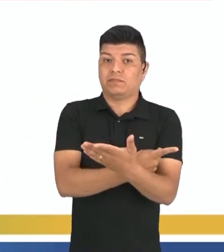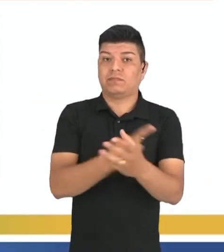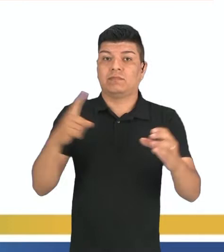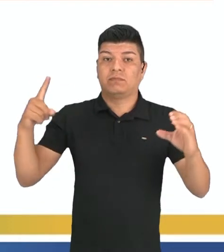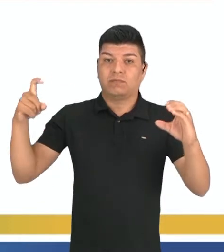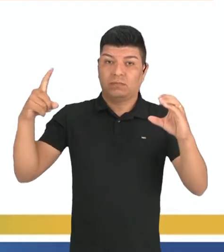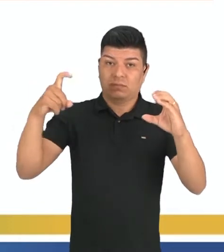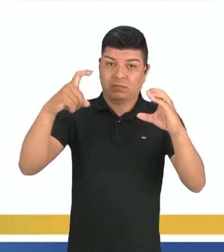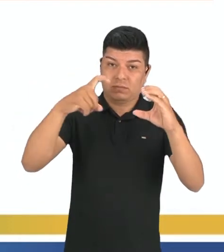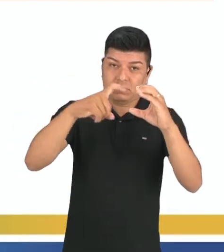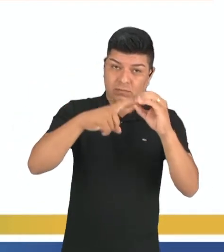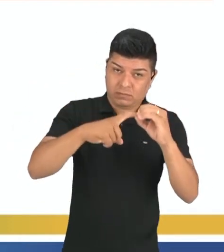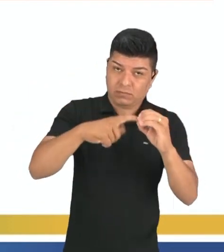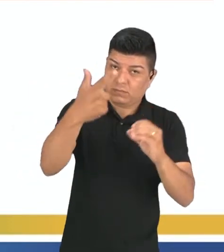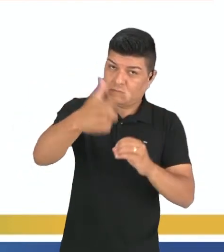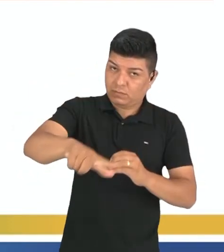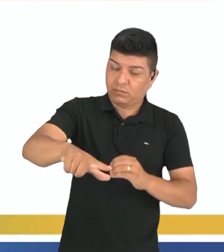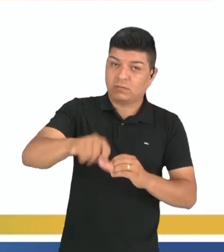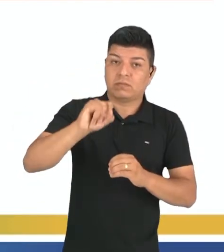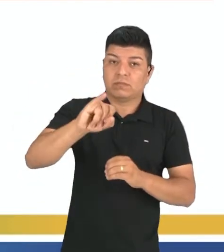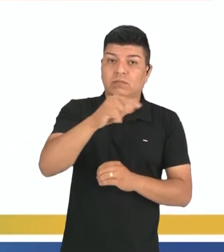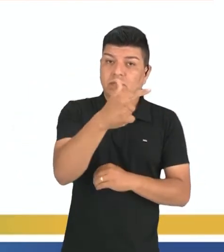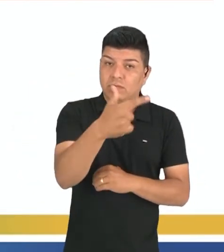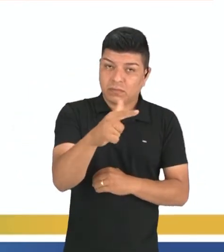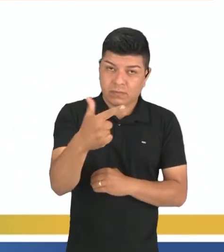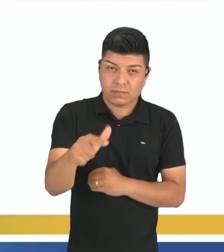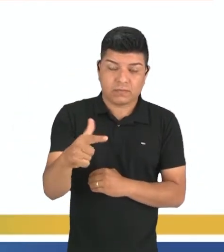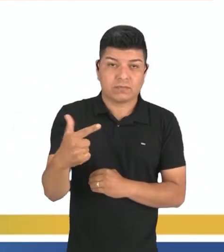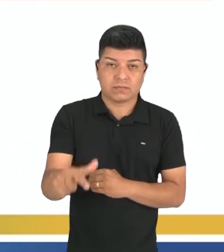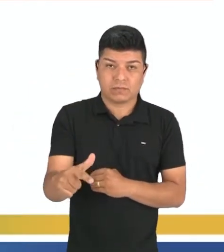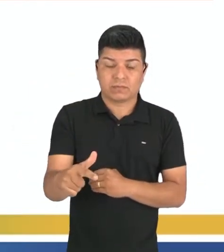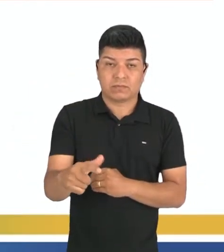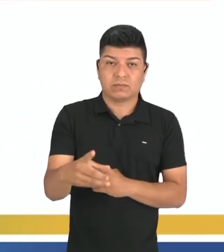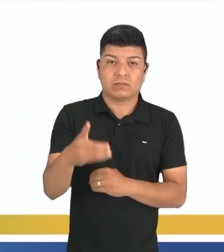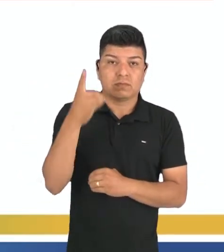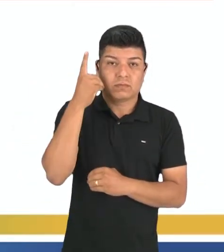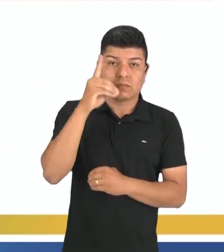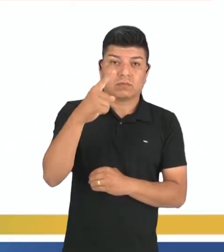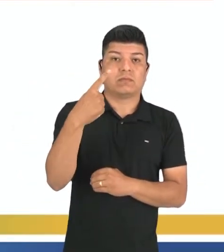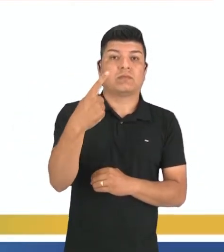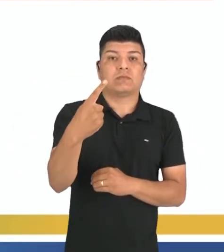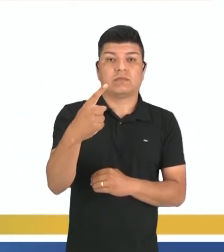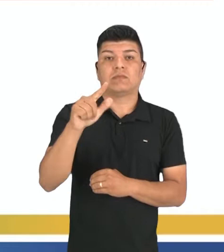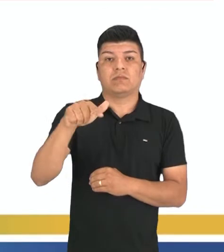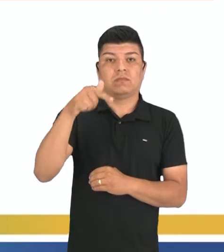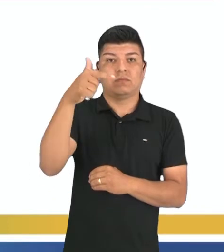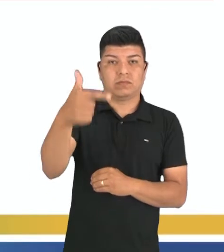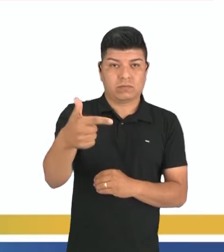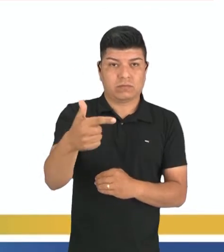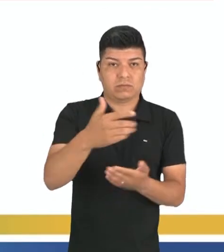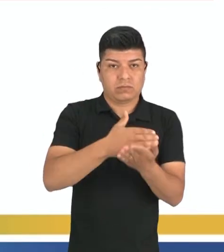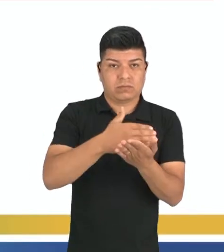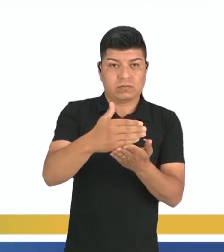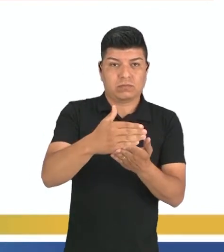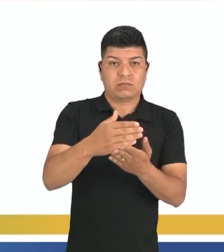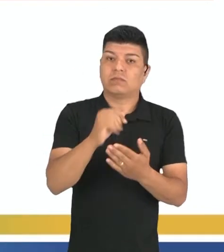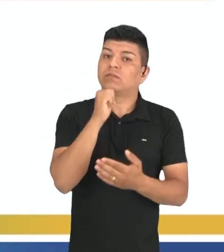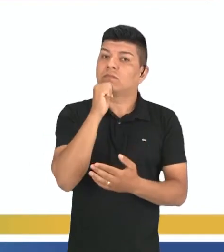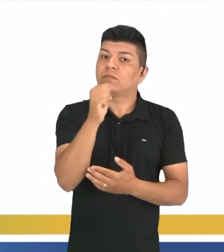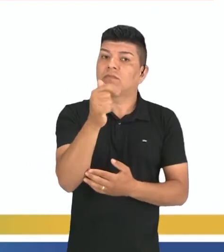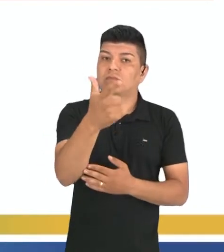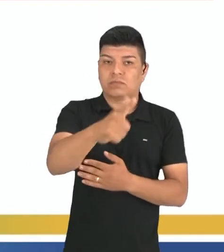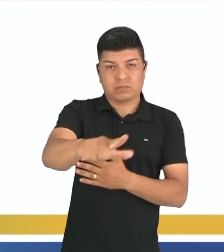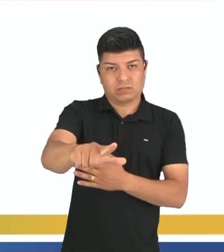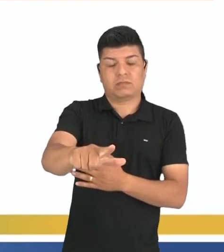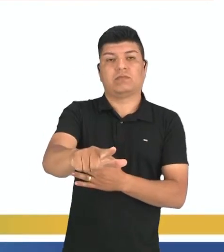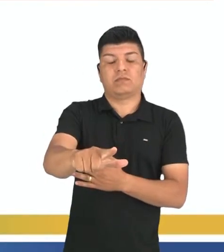não. Se não ocorrer a fecundação, no primeiro dia do próximo ciclo, começa a menstruação